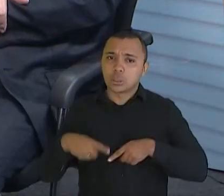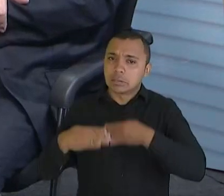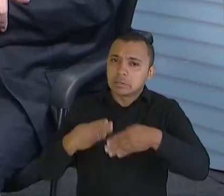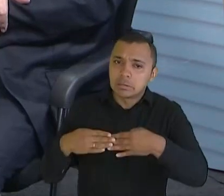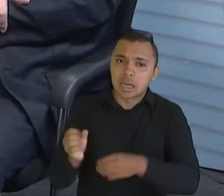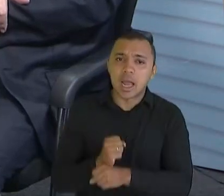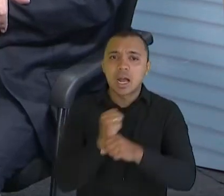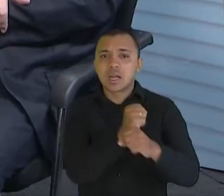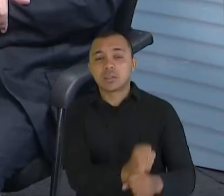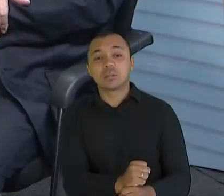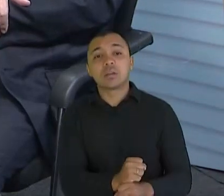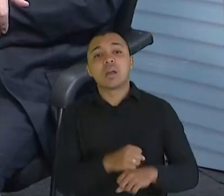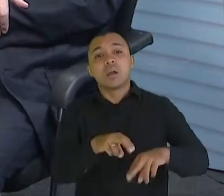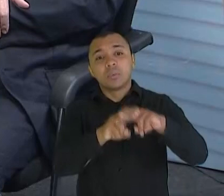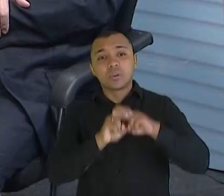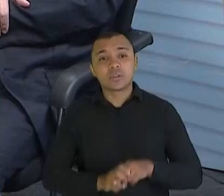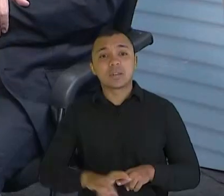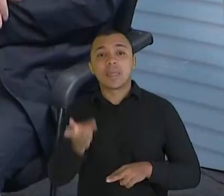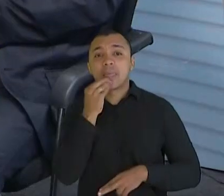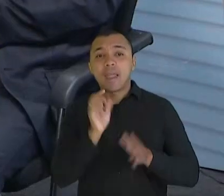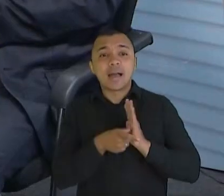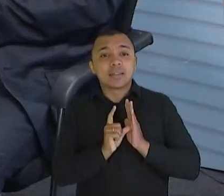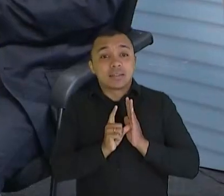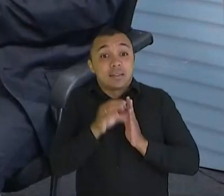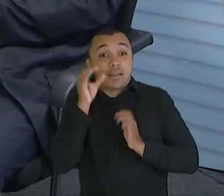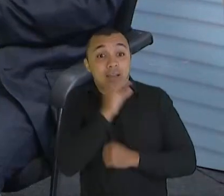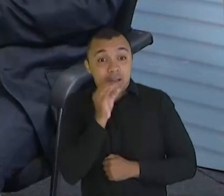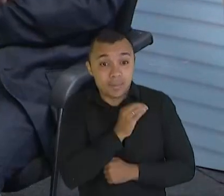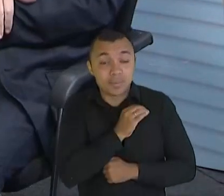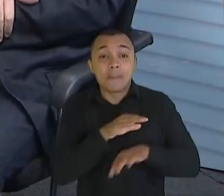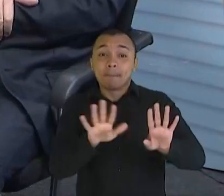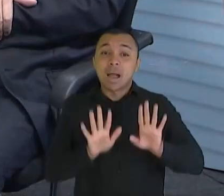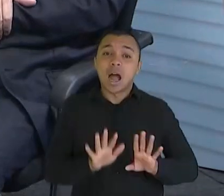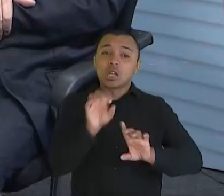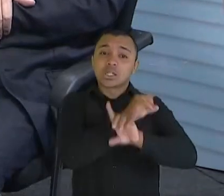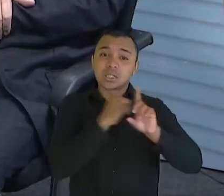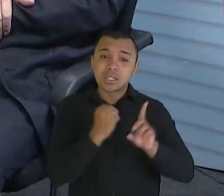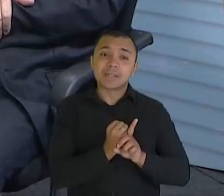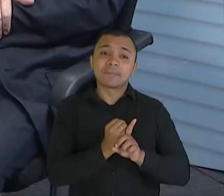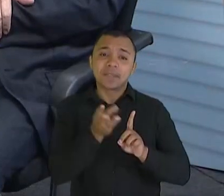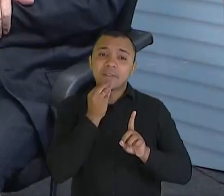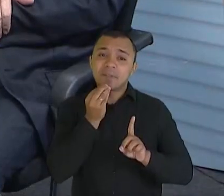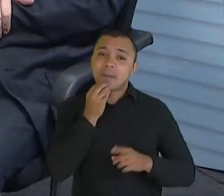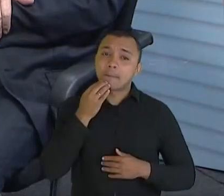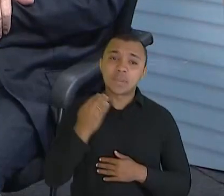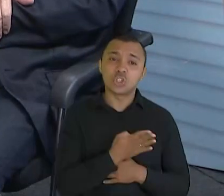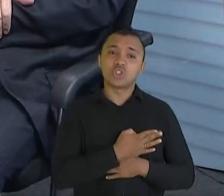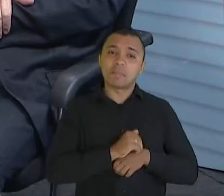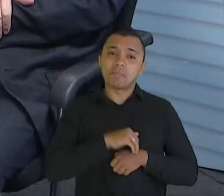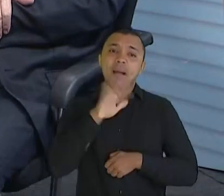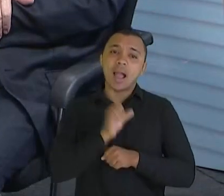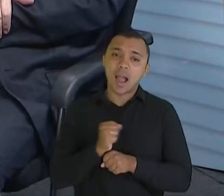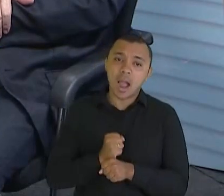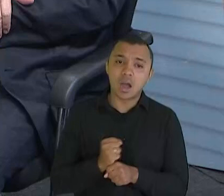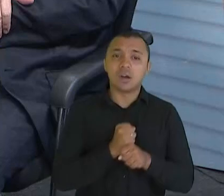que pede o curto prazo. Então, ele tem que ter o curto e o longo prazo, só que a sociedade também tem que pedir o longo prazo, né? Então, é muito importante